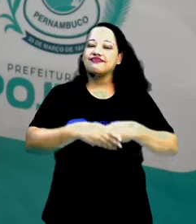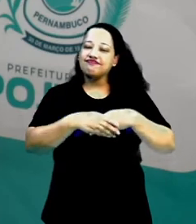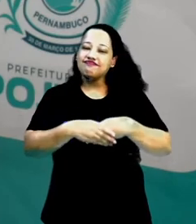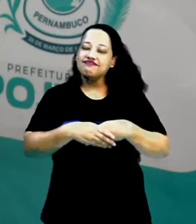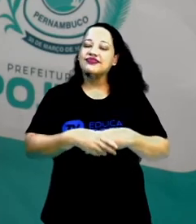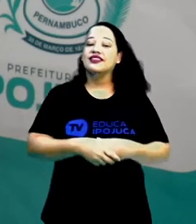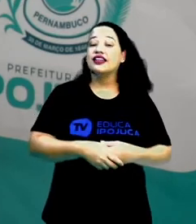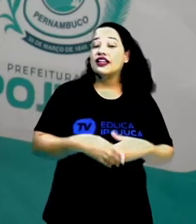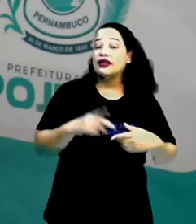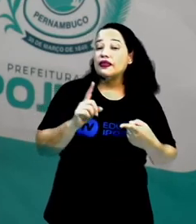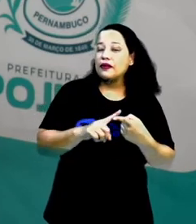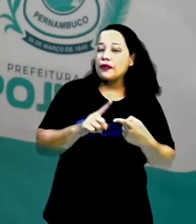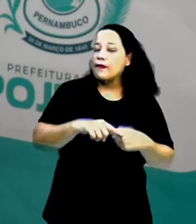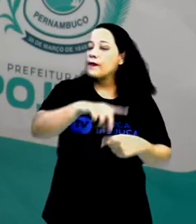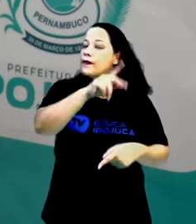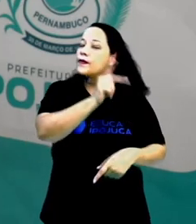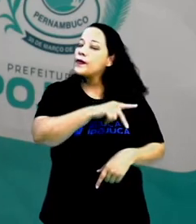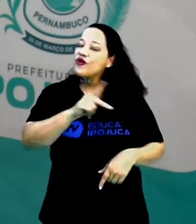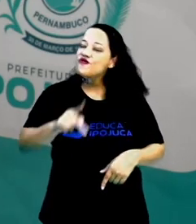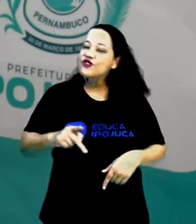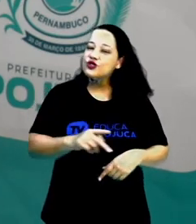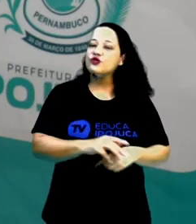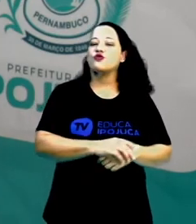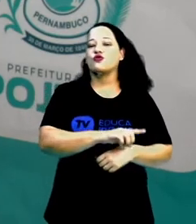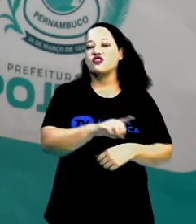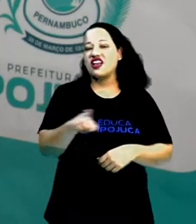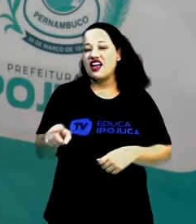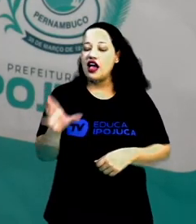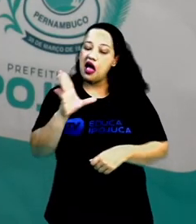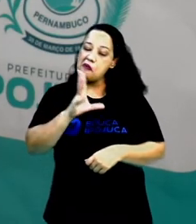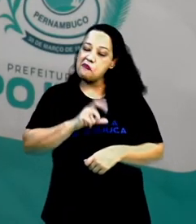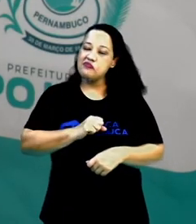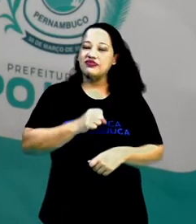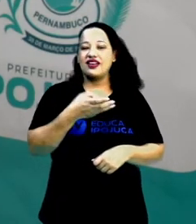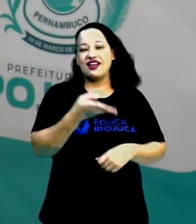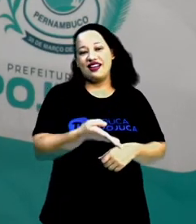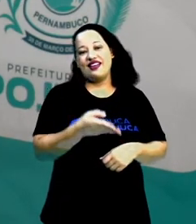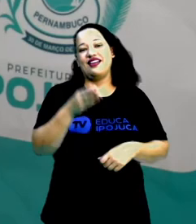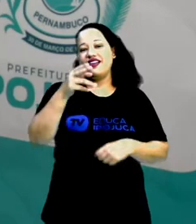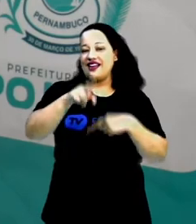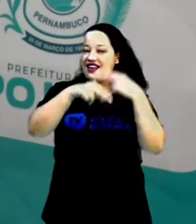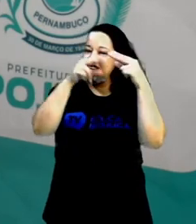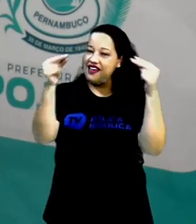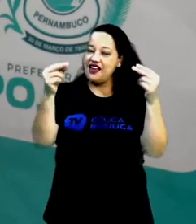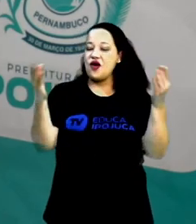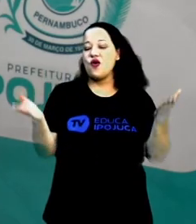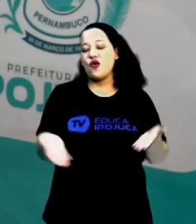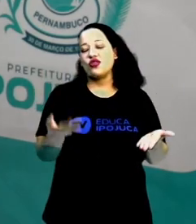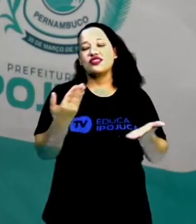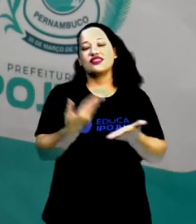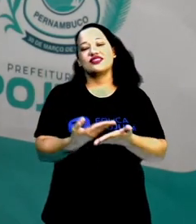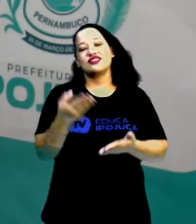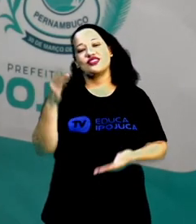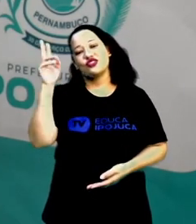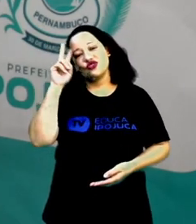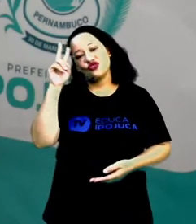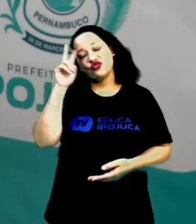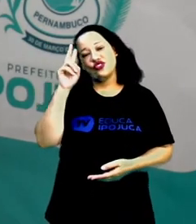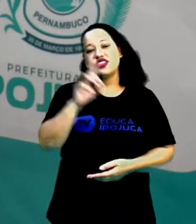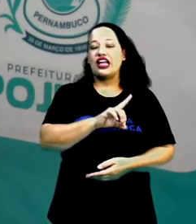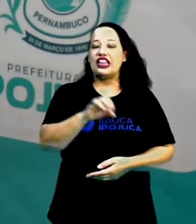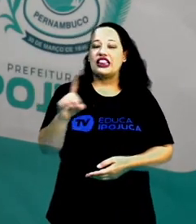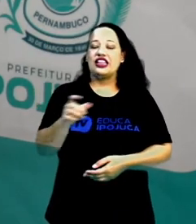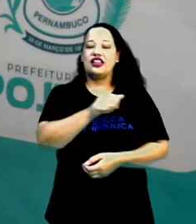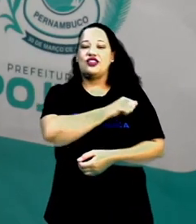Muitas professoras que amavam Clara. Essa foi a historinha do dia do estudante. E